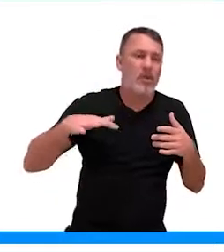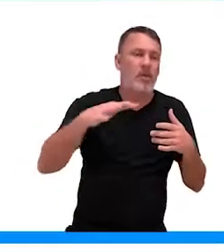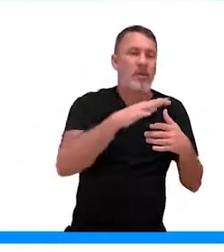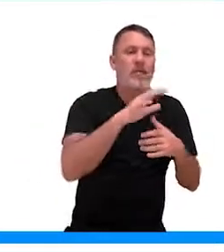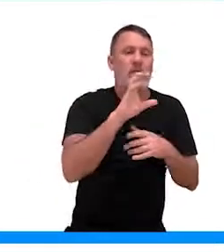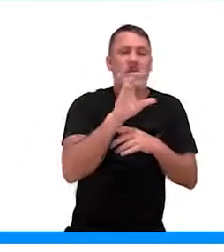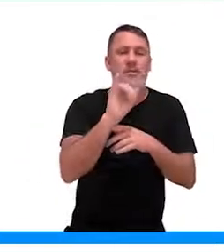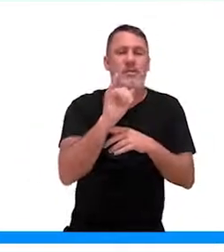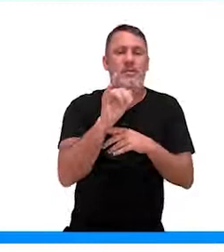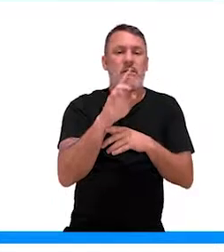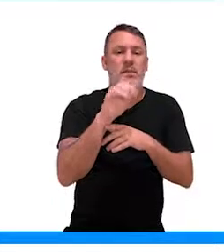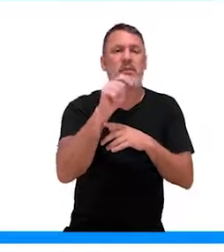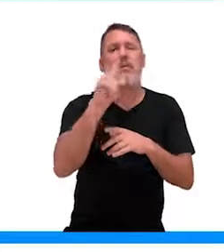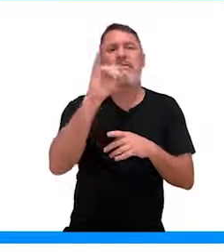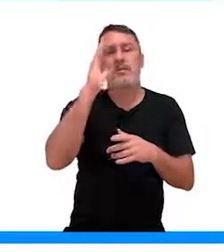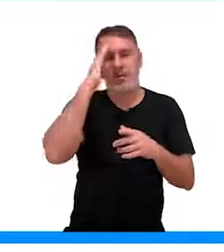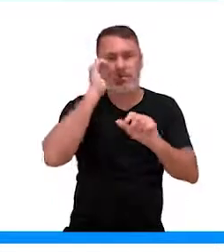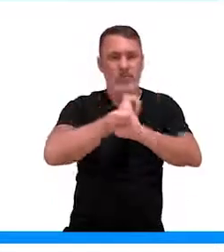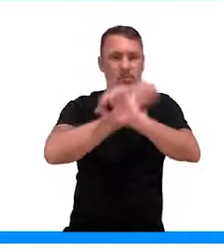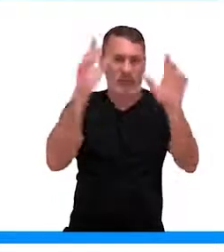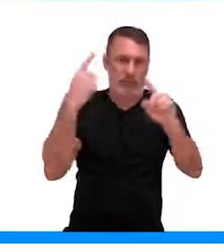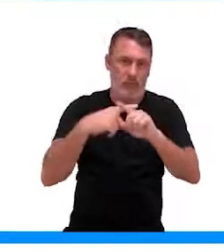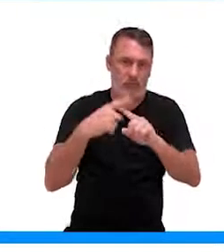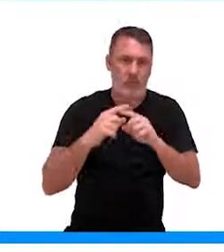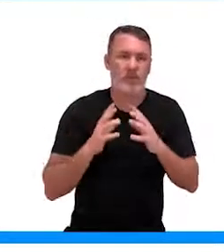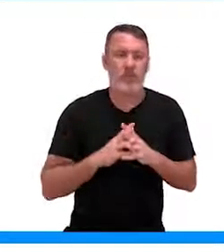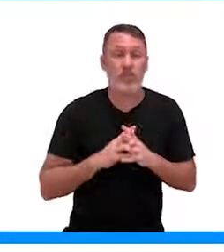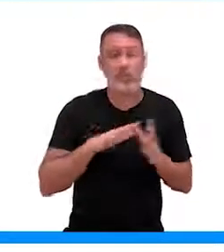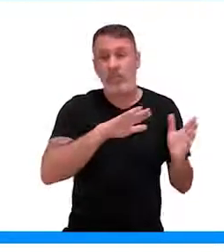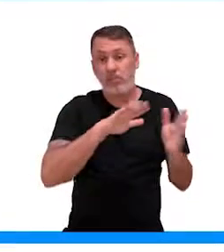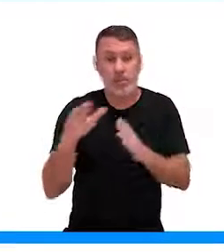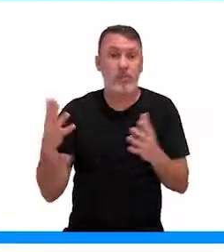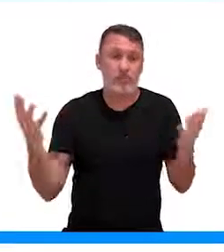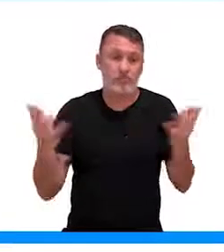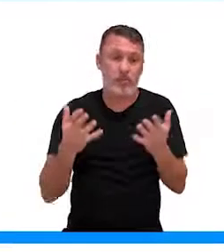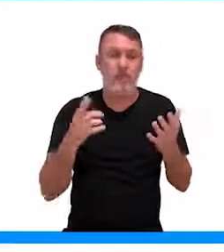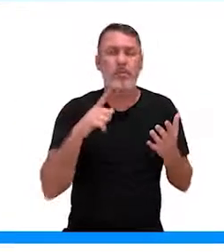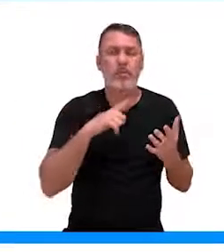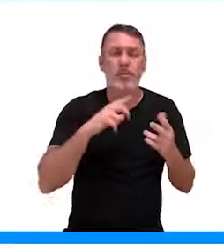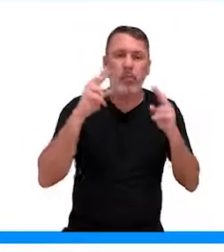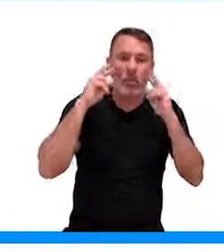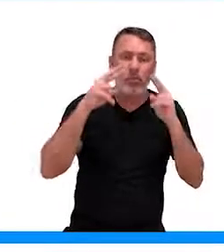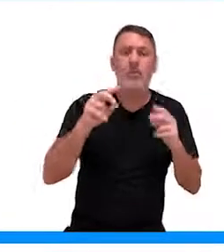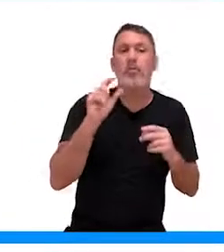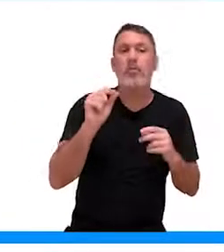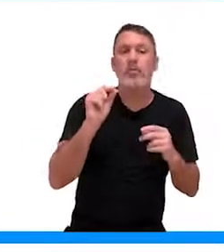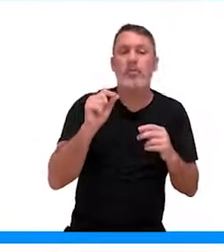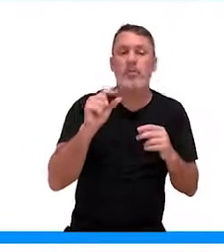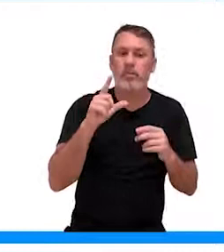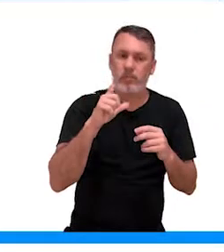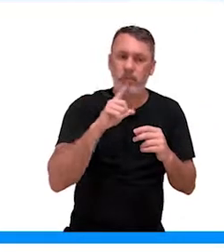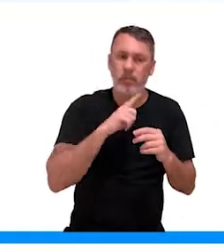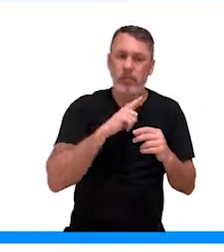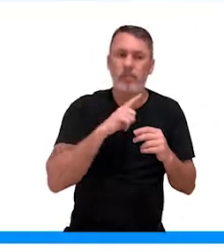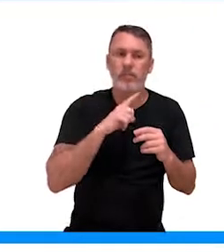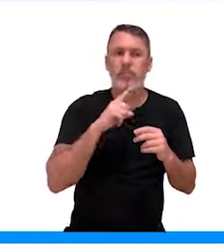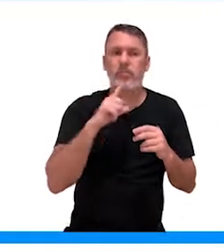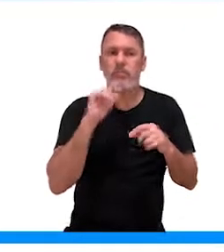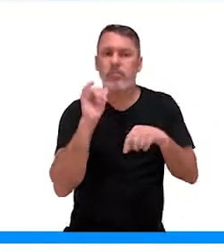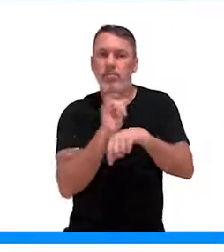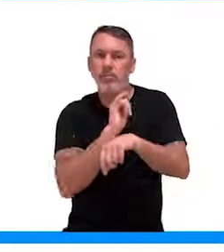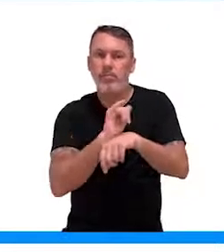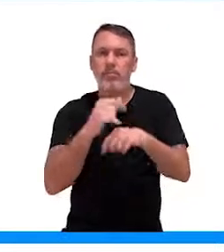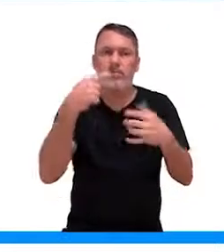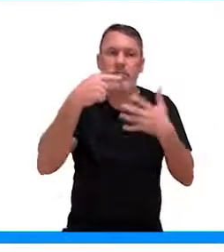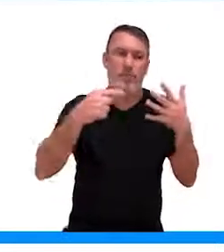vai entender daqui a pouquinho o porquê. Bom, meus amores, agora nós vamos aqui reconhecer e distinguir alguns conceitos